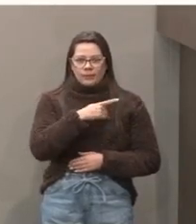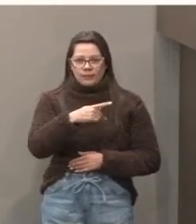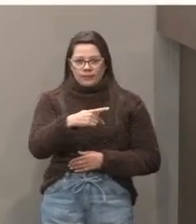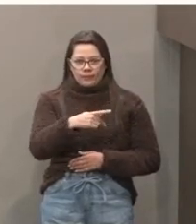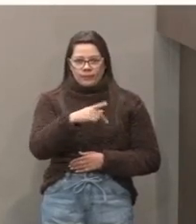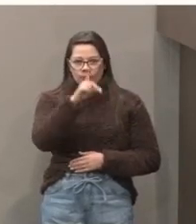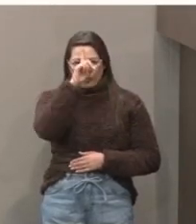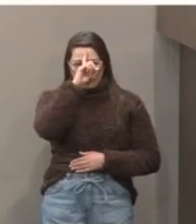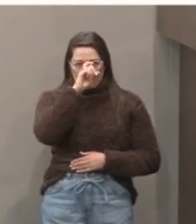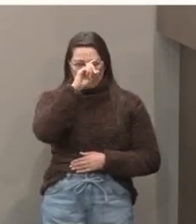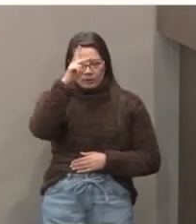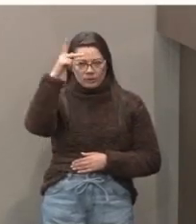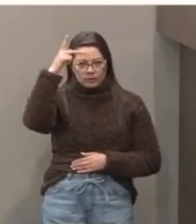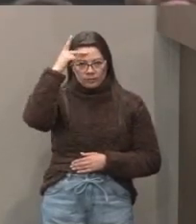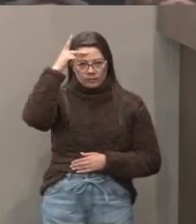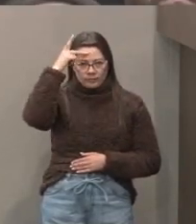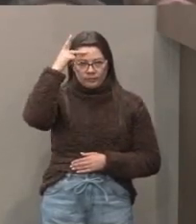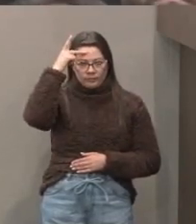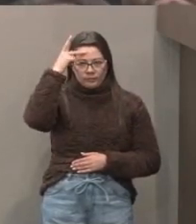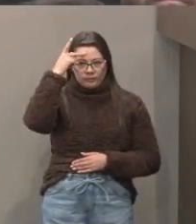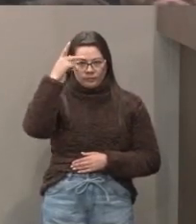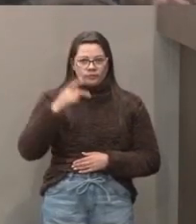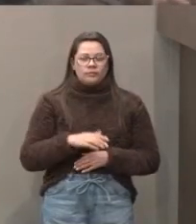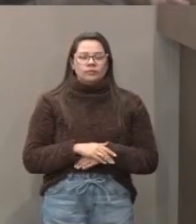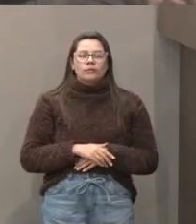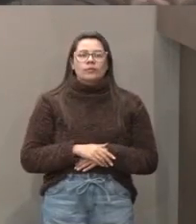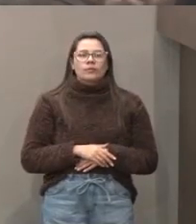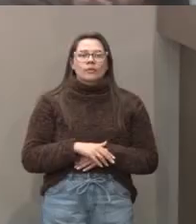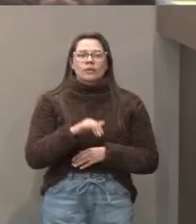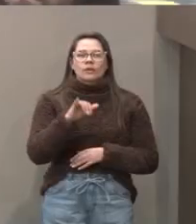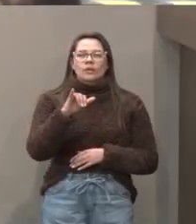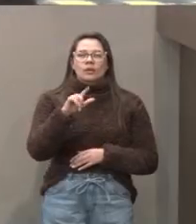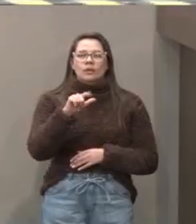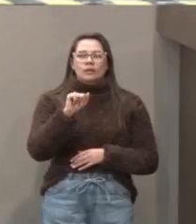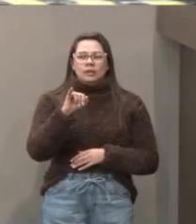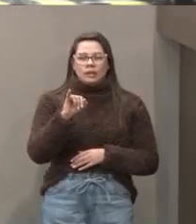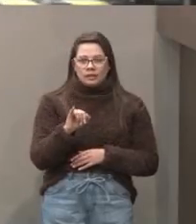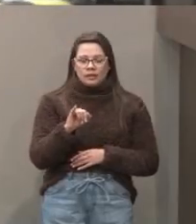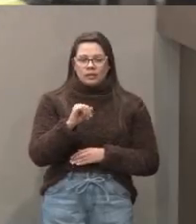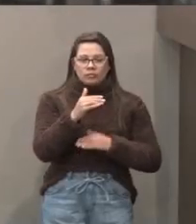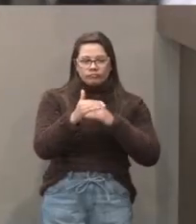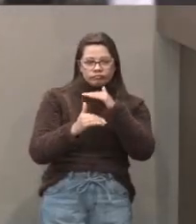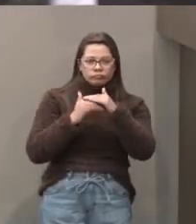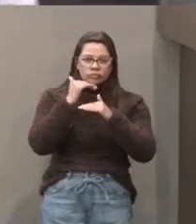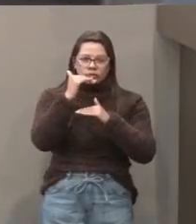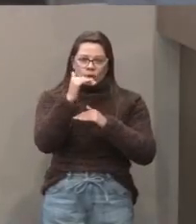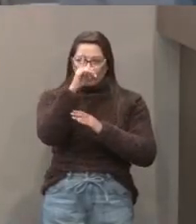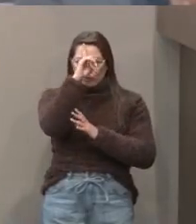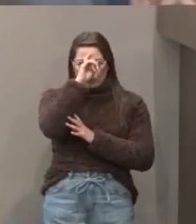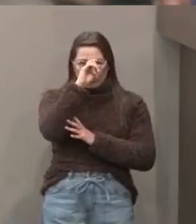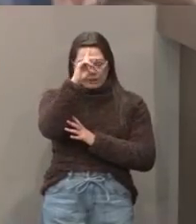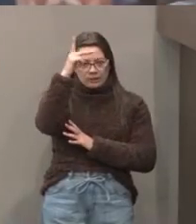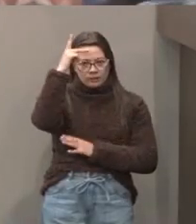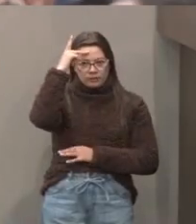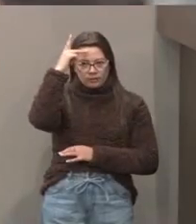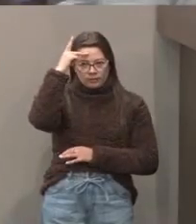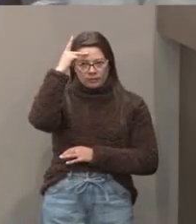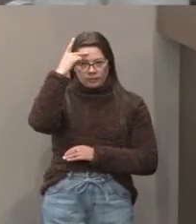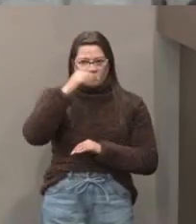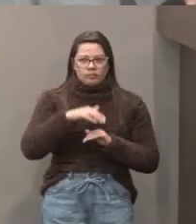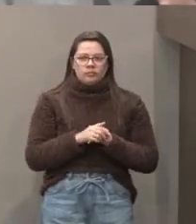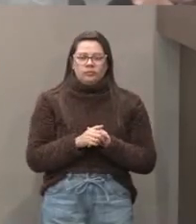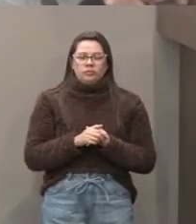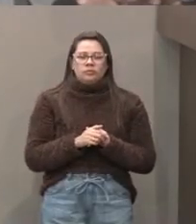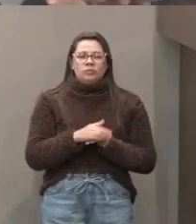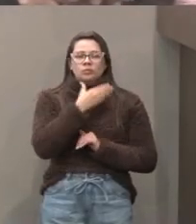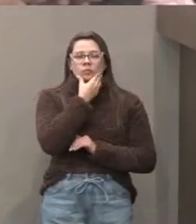presidente do Hospital São Vicente de Paulo, do senhor Hilário de Davi, superintendente do Hospital São Vicente de Paulo,